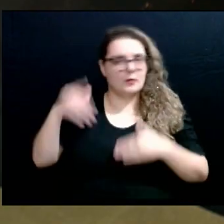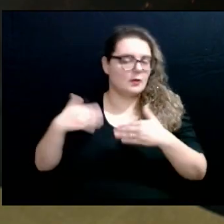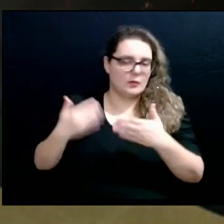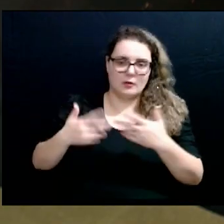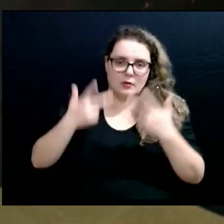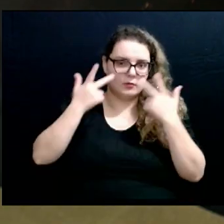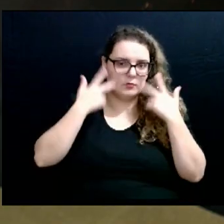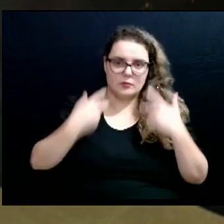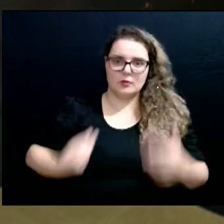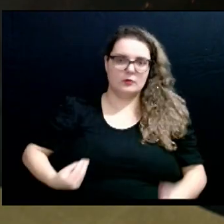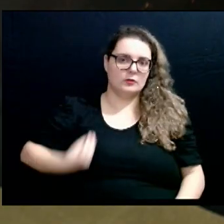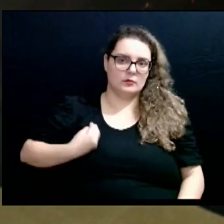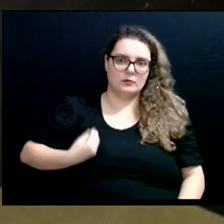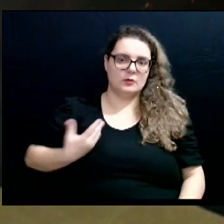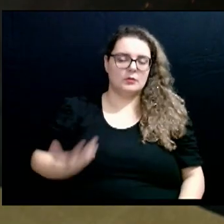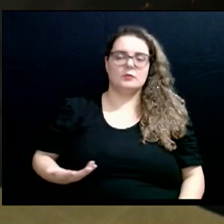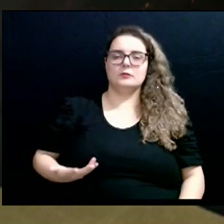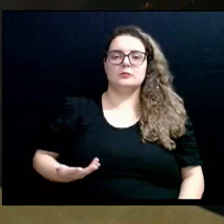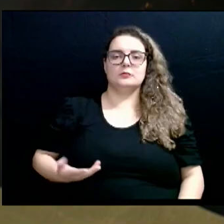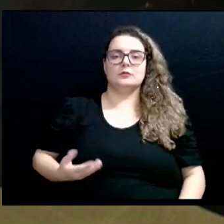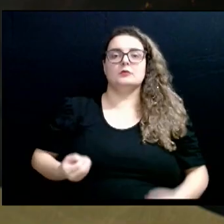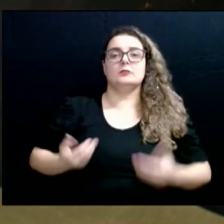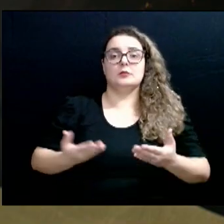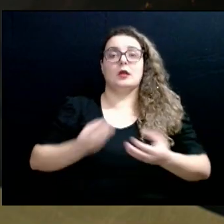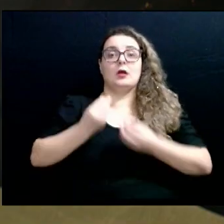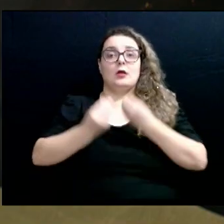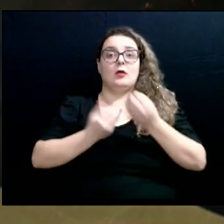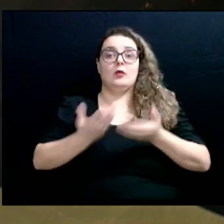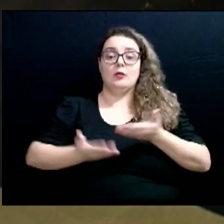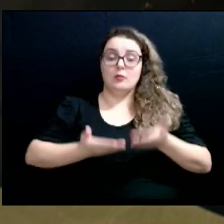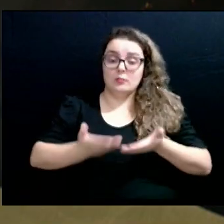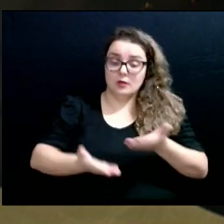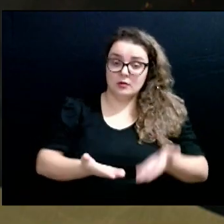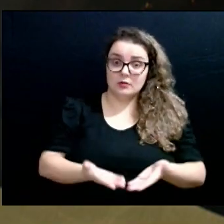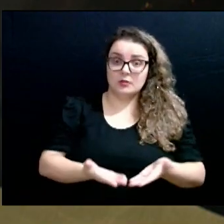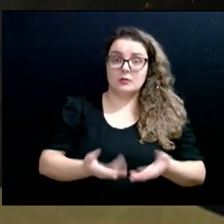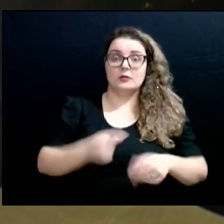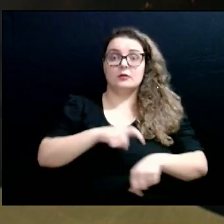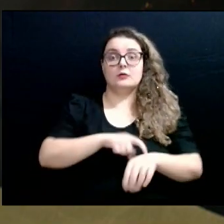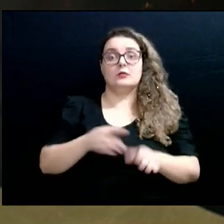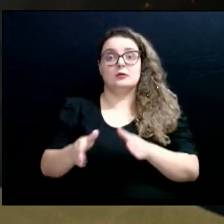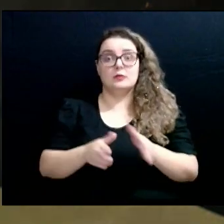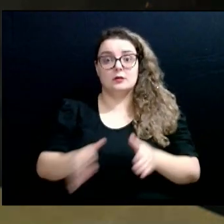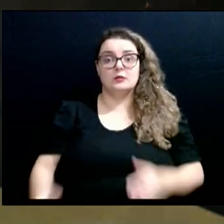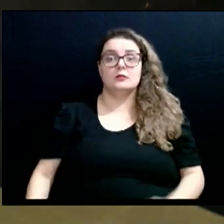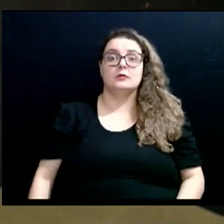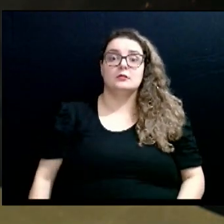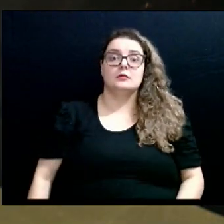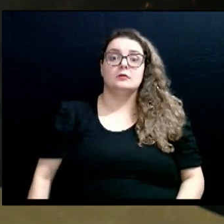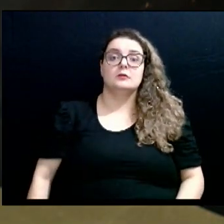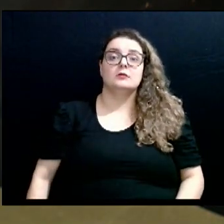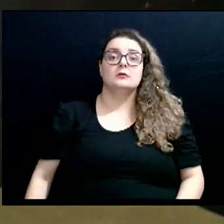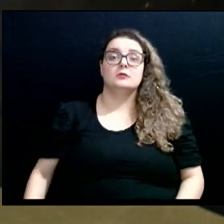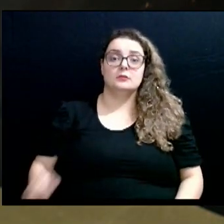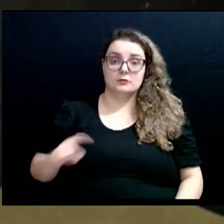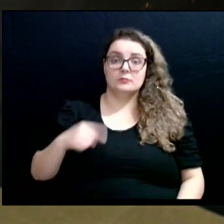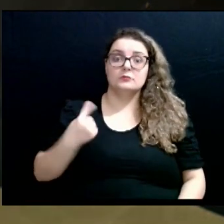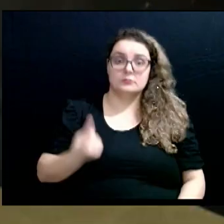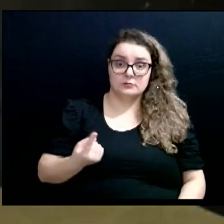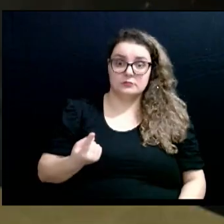gente traz aqui é como a gente vai lidar com essa situação, né, e depois, a